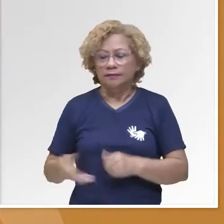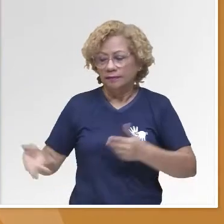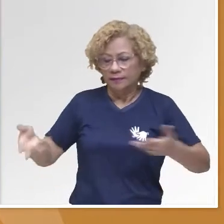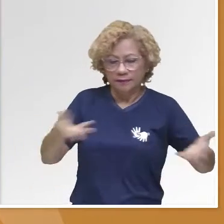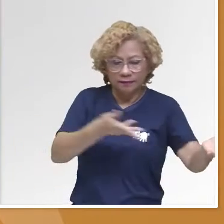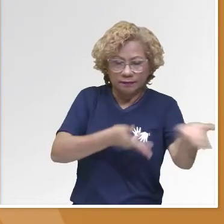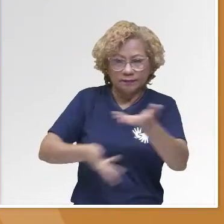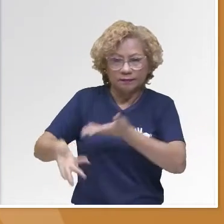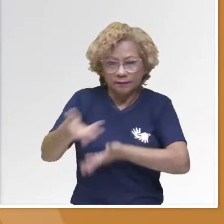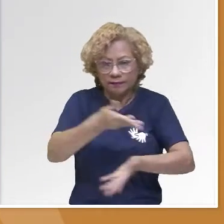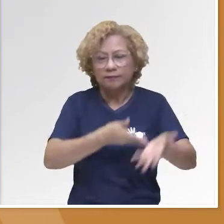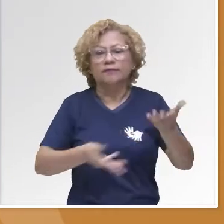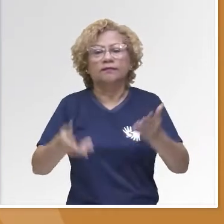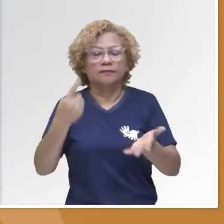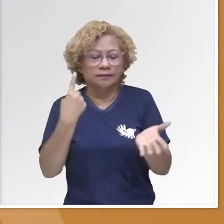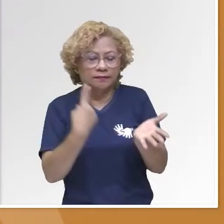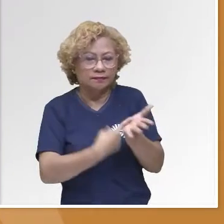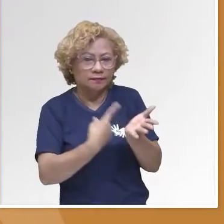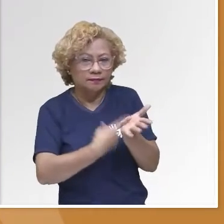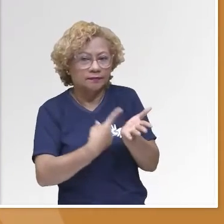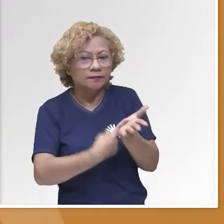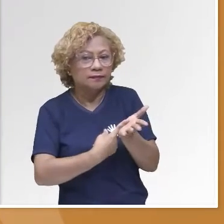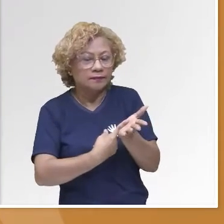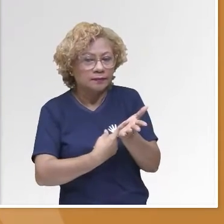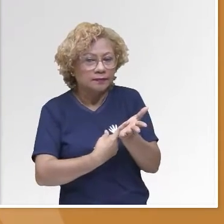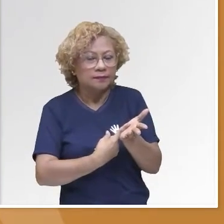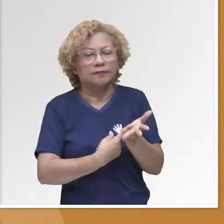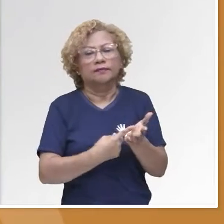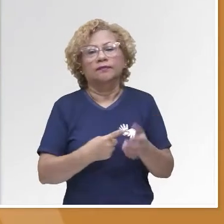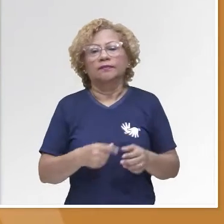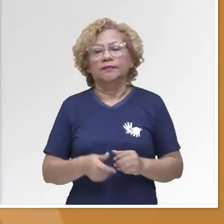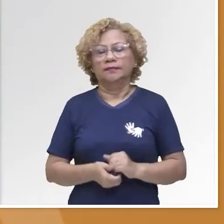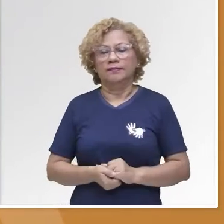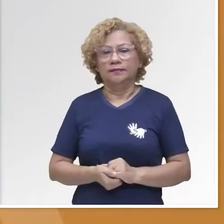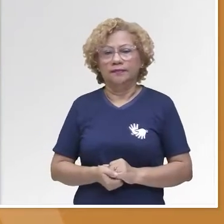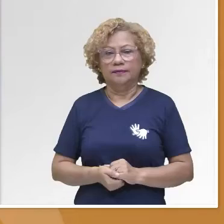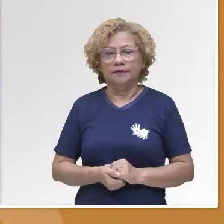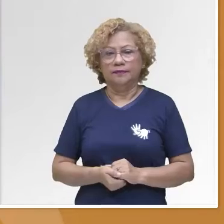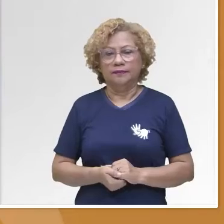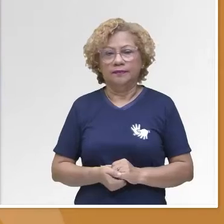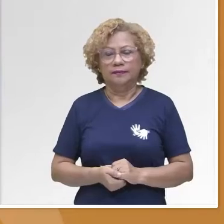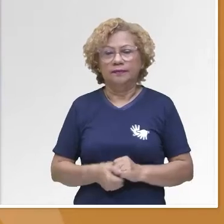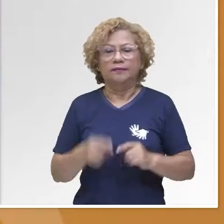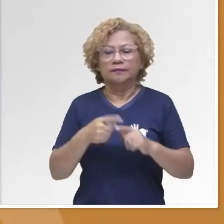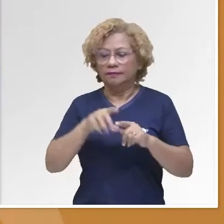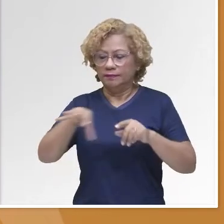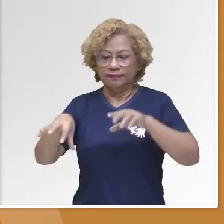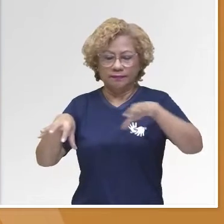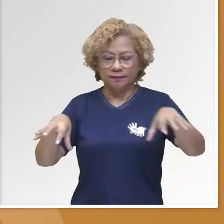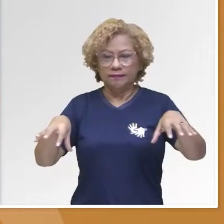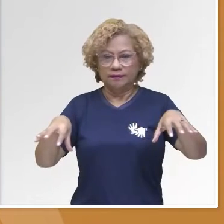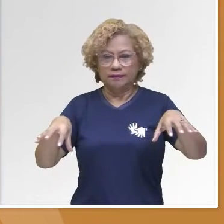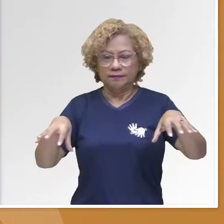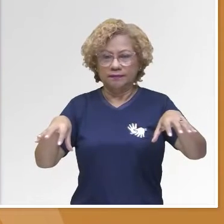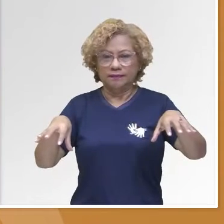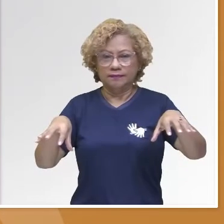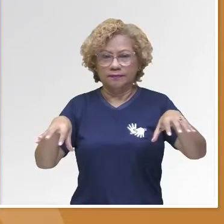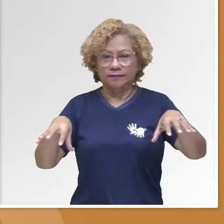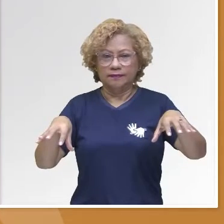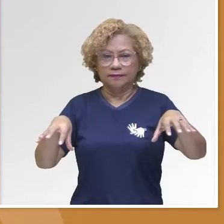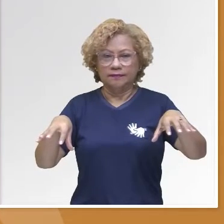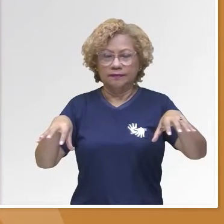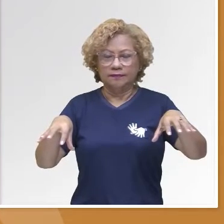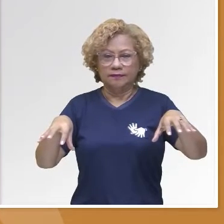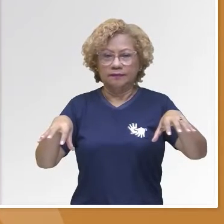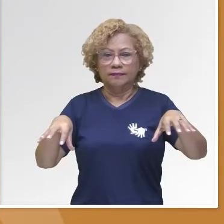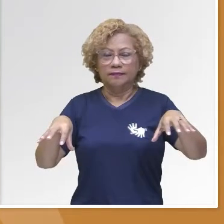E esses acordos comerciais, eles vão estar ligados a este mundo bipolar que antigamente só tínhamos, no caso,